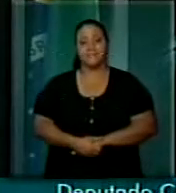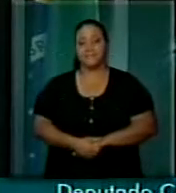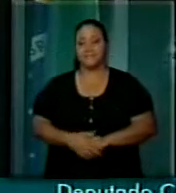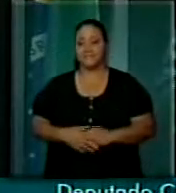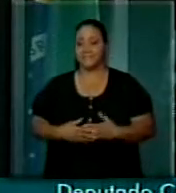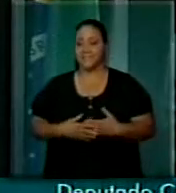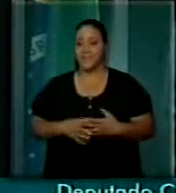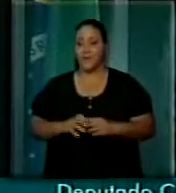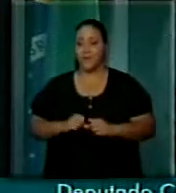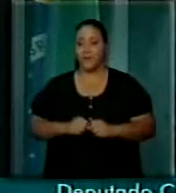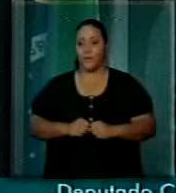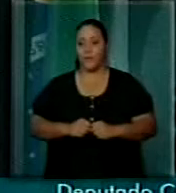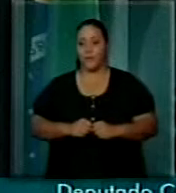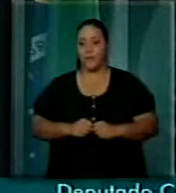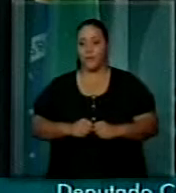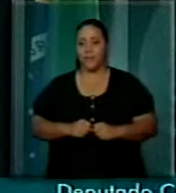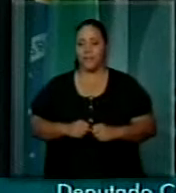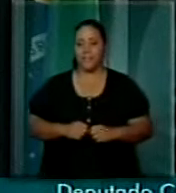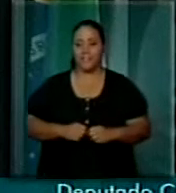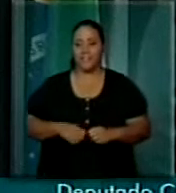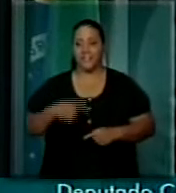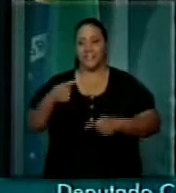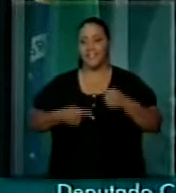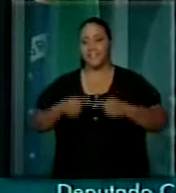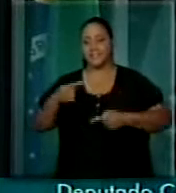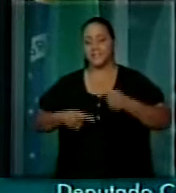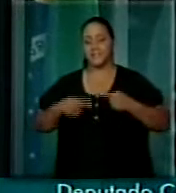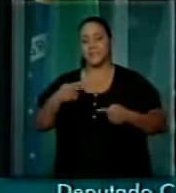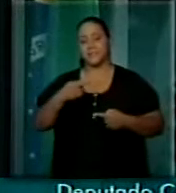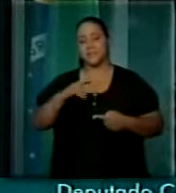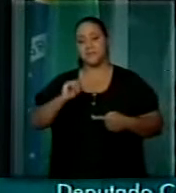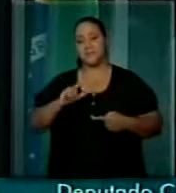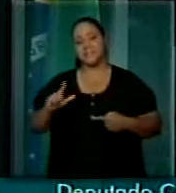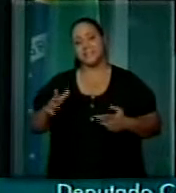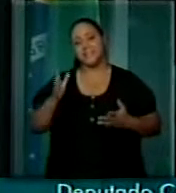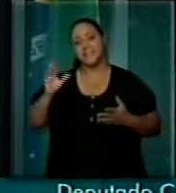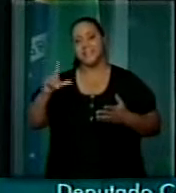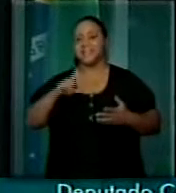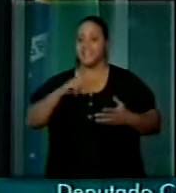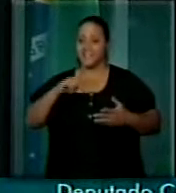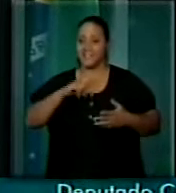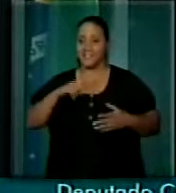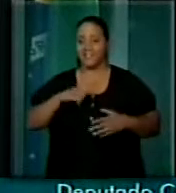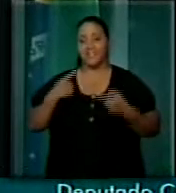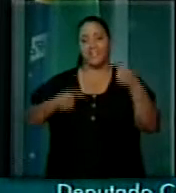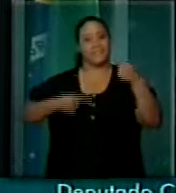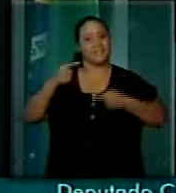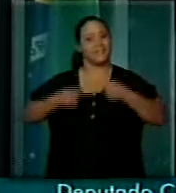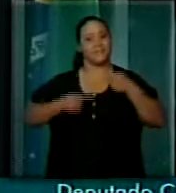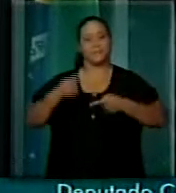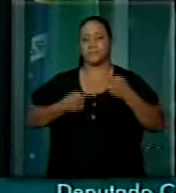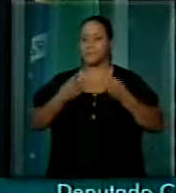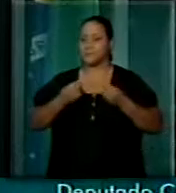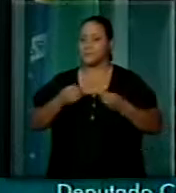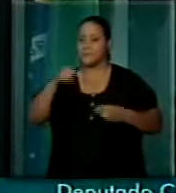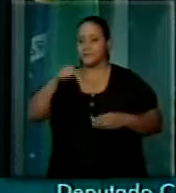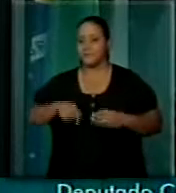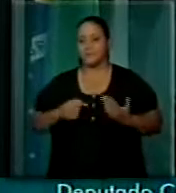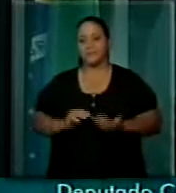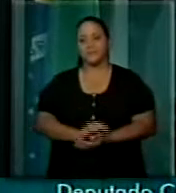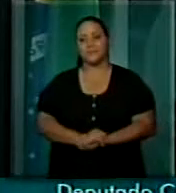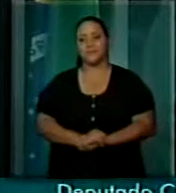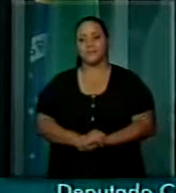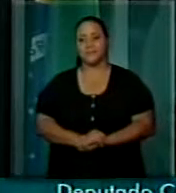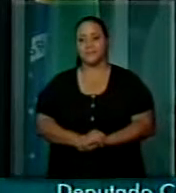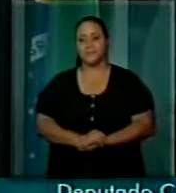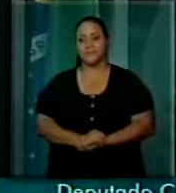Essa discussão do pré-sal foi uma discussão muito exaustiva aqui na Câmara. Ficou claro